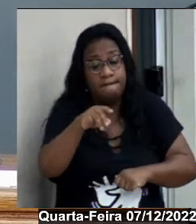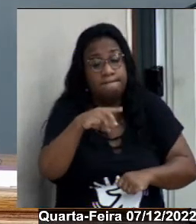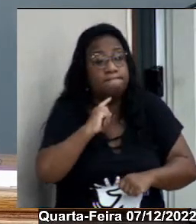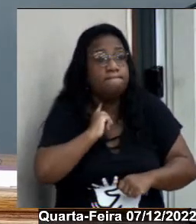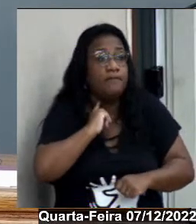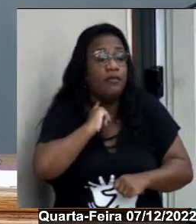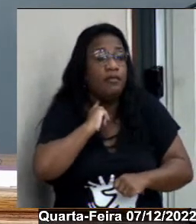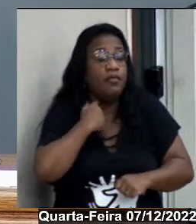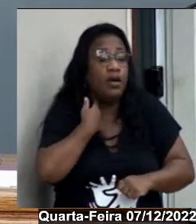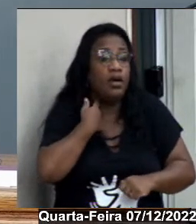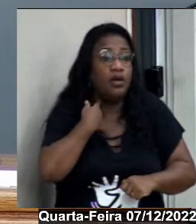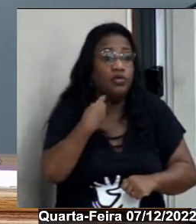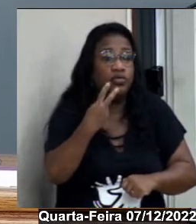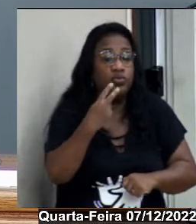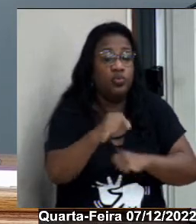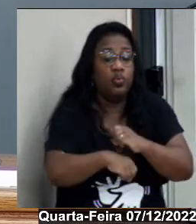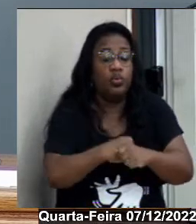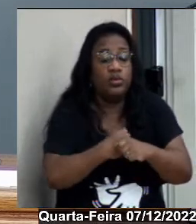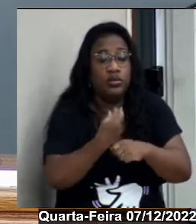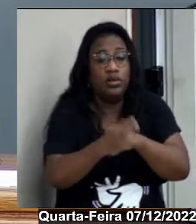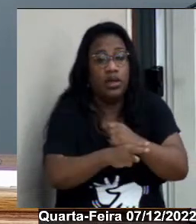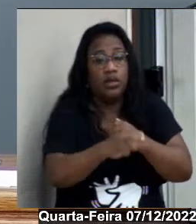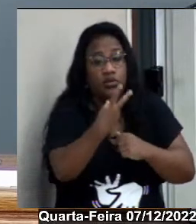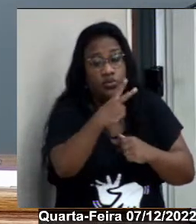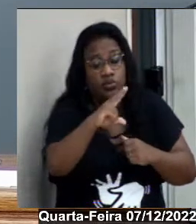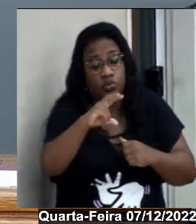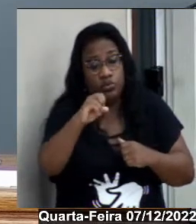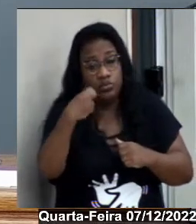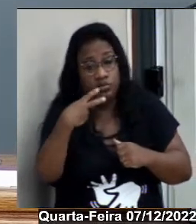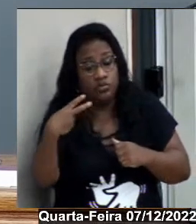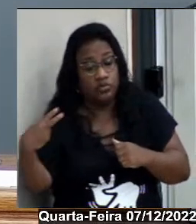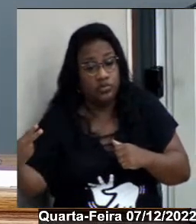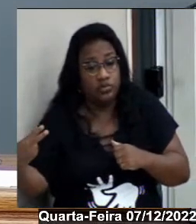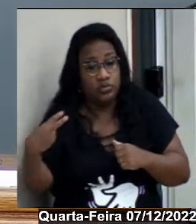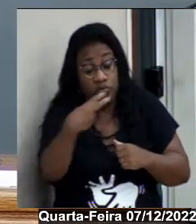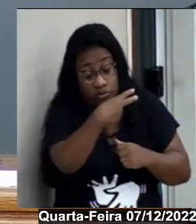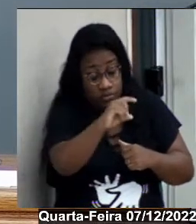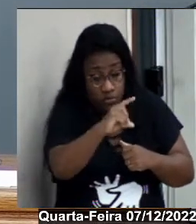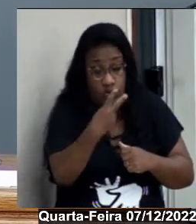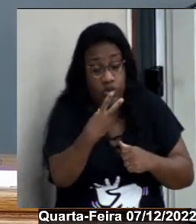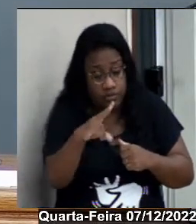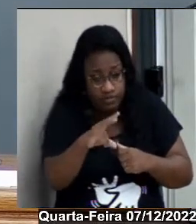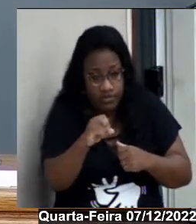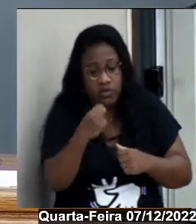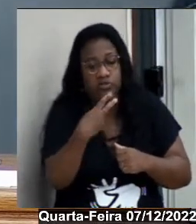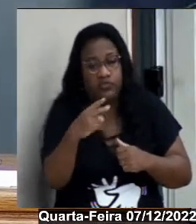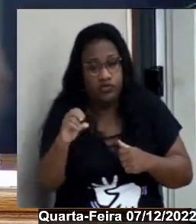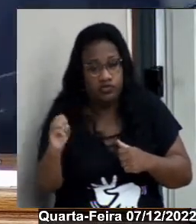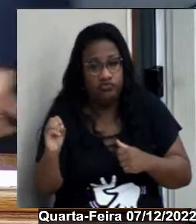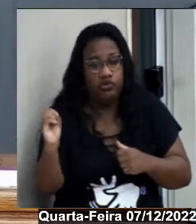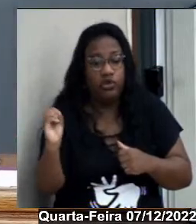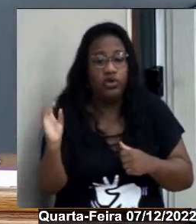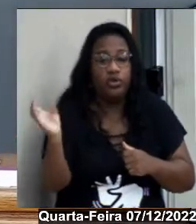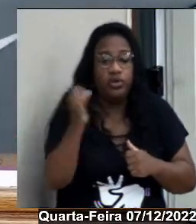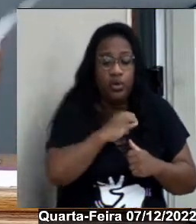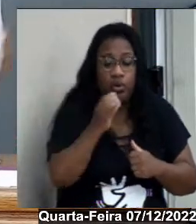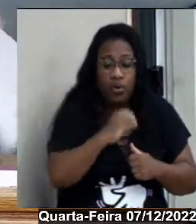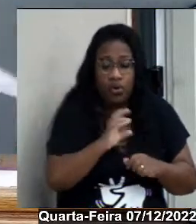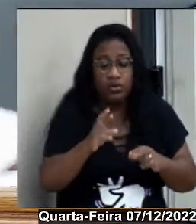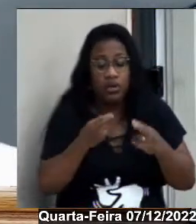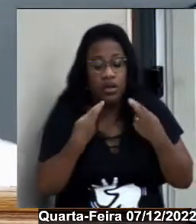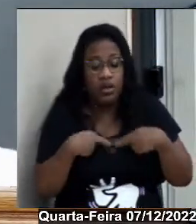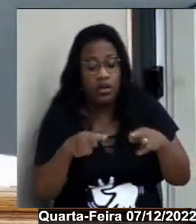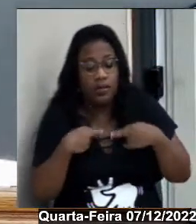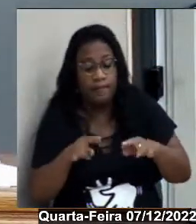de maio de 2020. E da outras providências, seja apreciado neste douto plenário em regime de urgência especial.